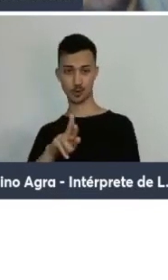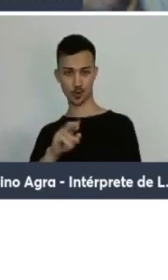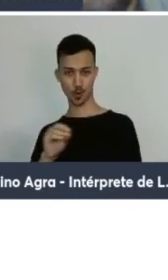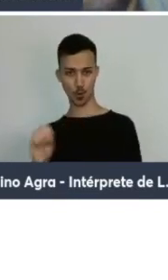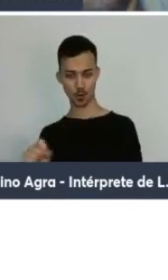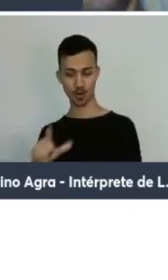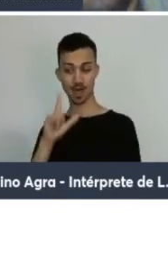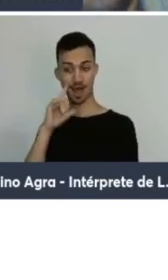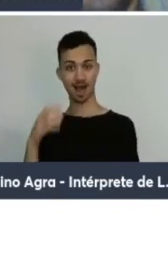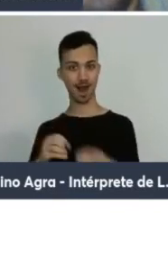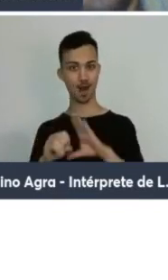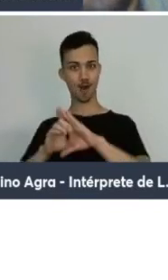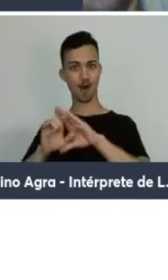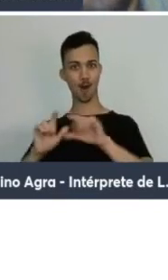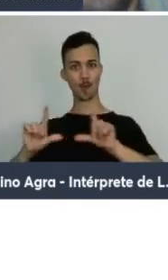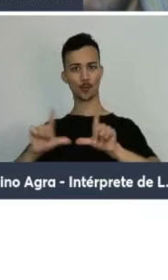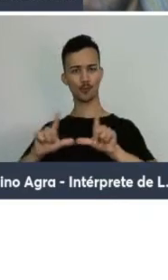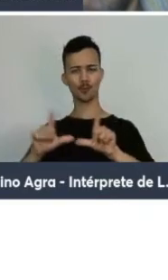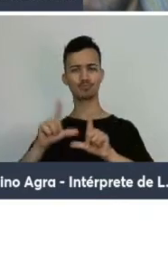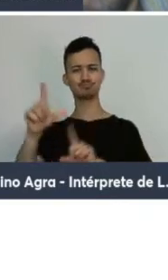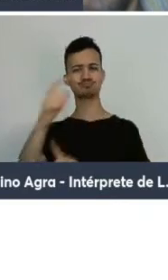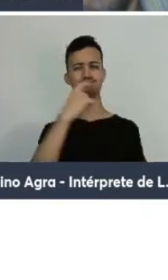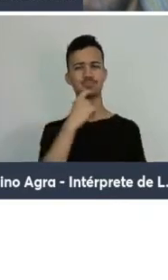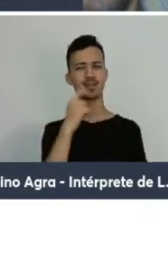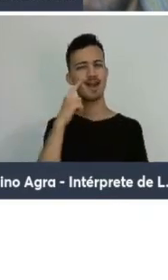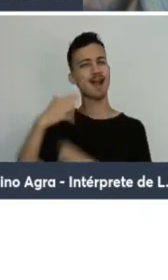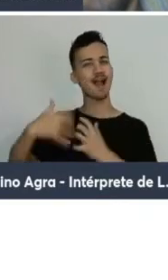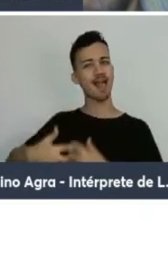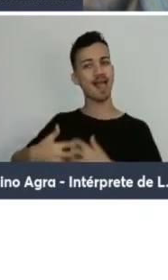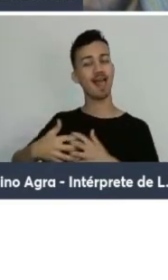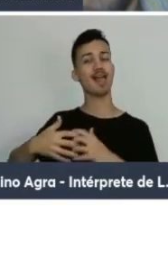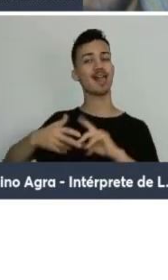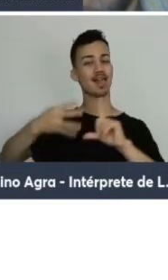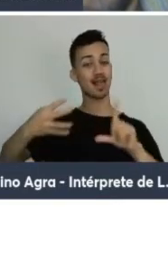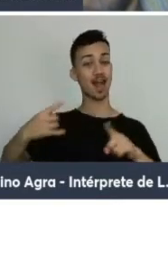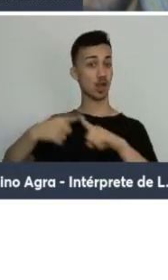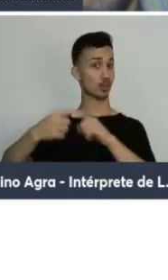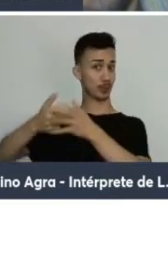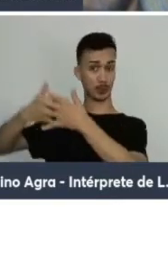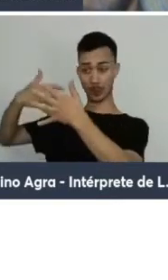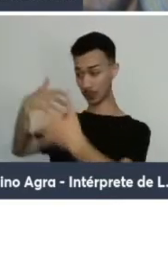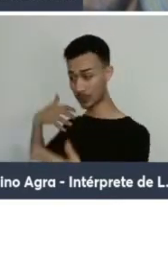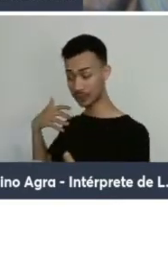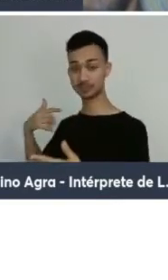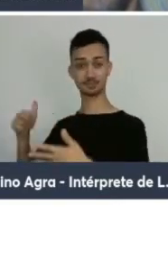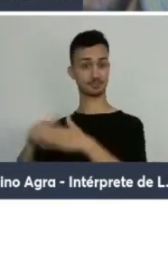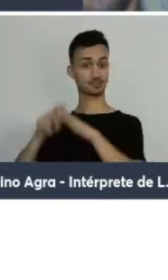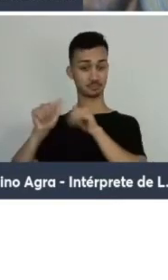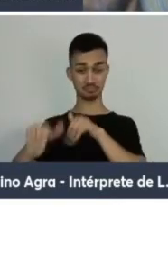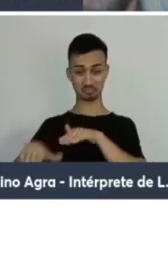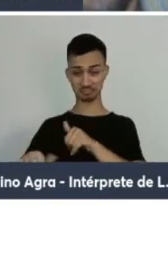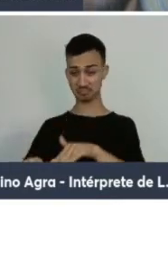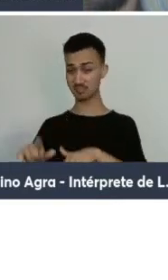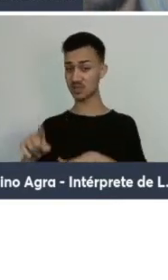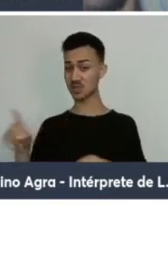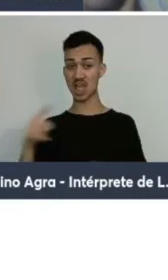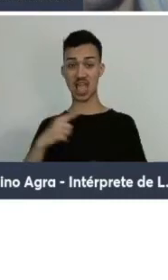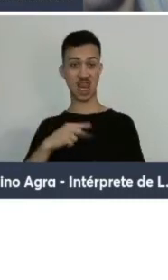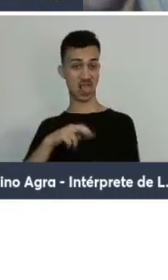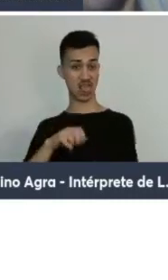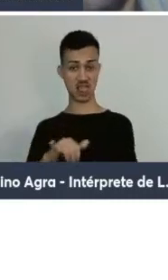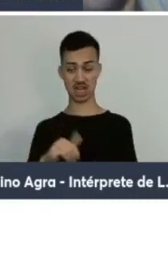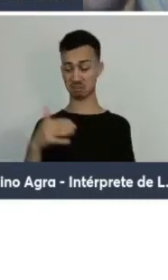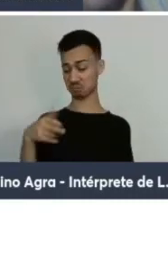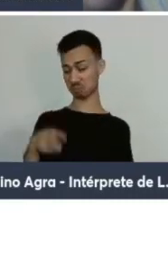uma coisa muito louca, se você pensar numa era conservadora, ditadura militar, sempre se molhados, foi de boa,